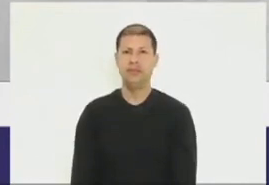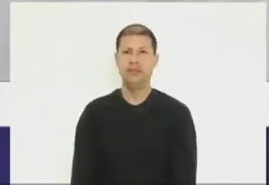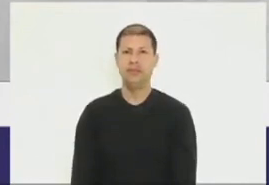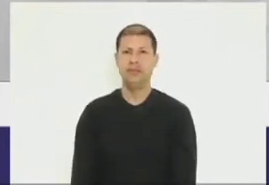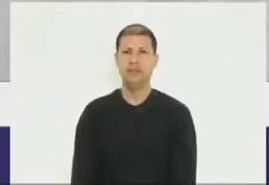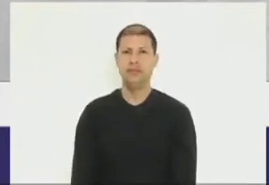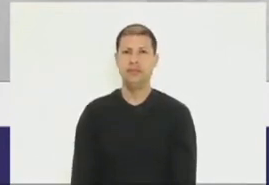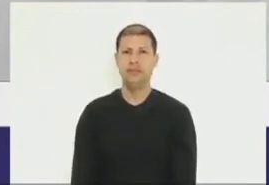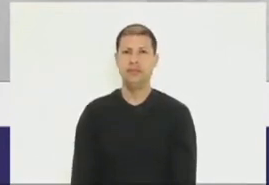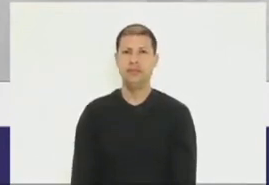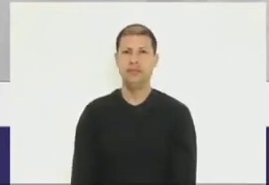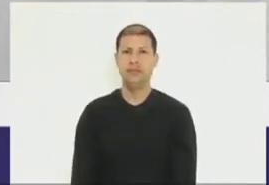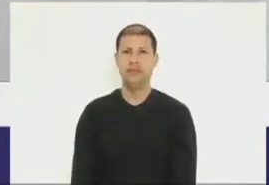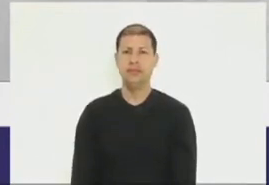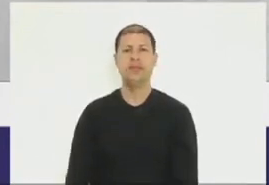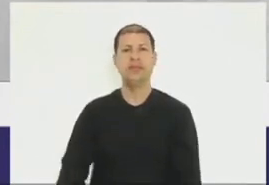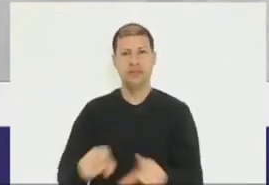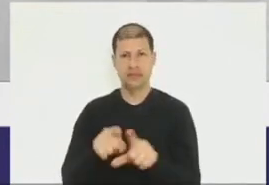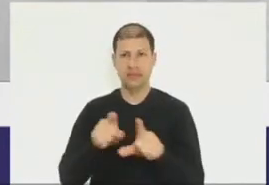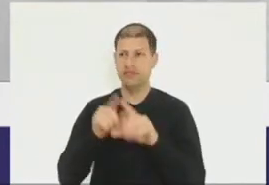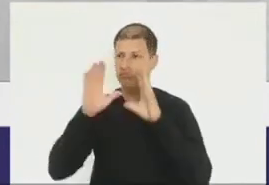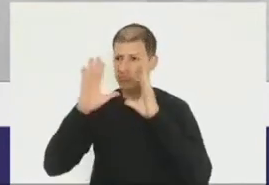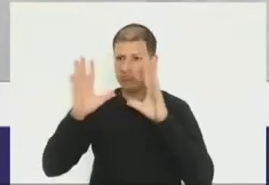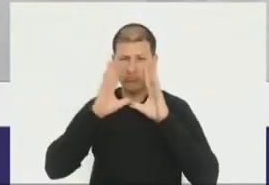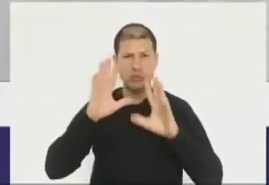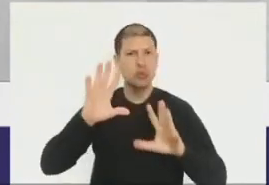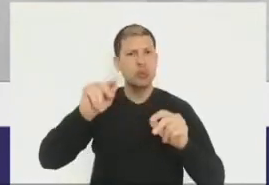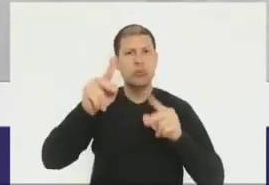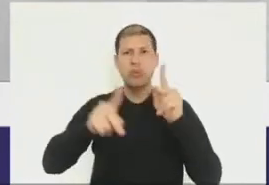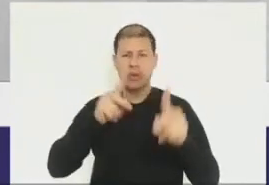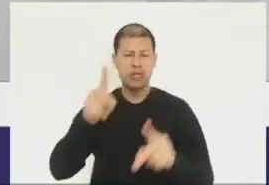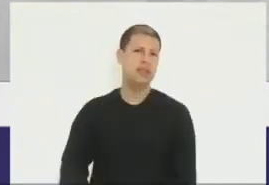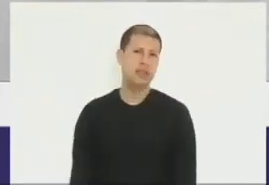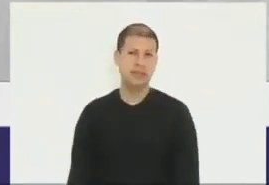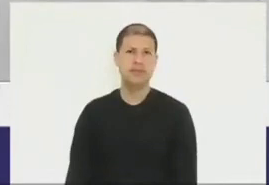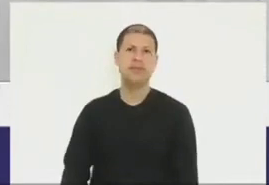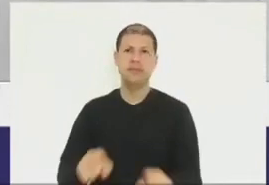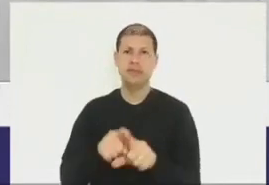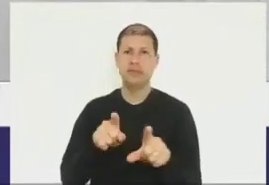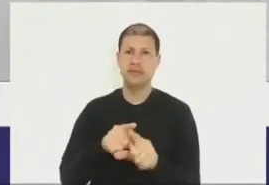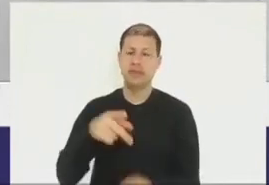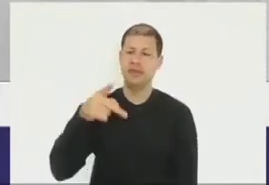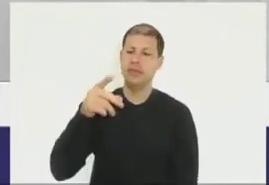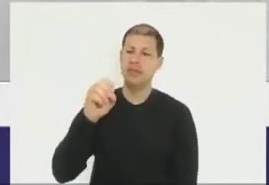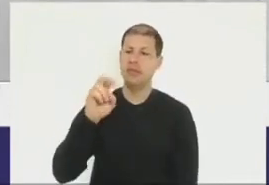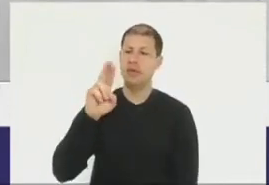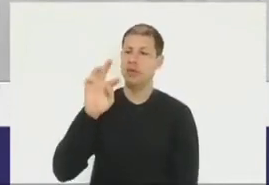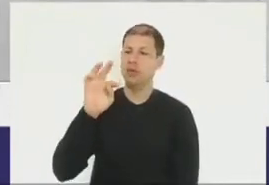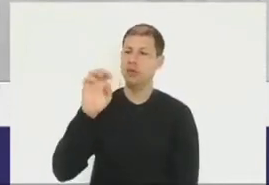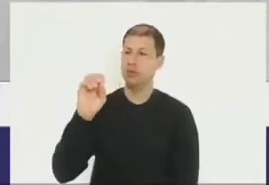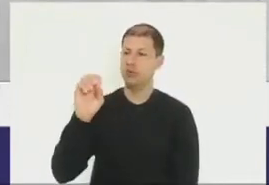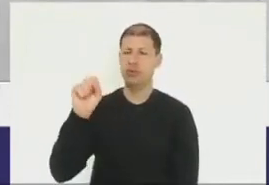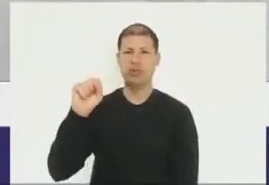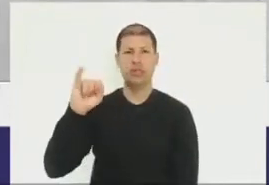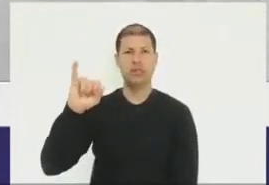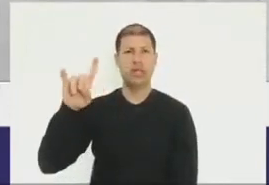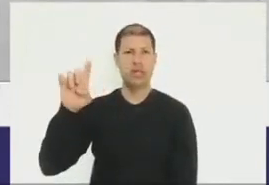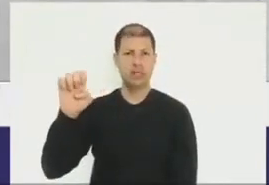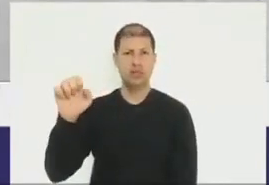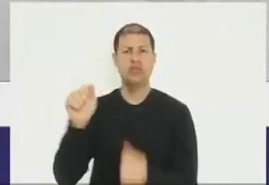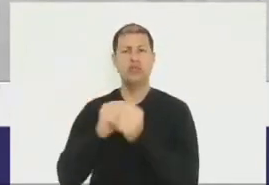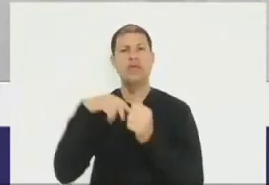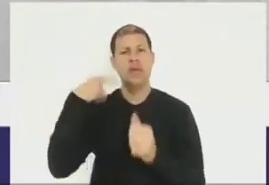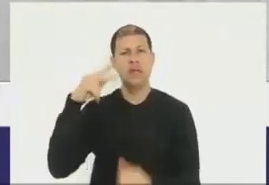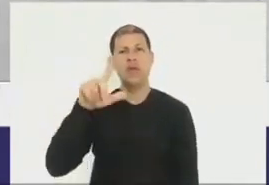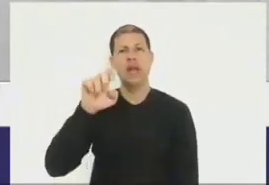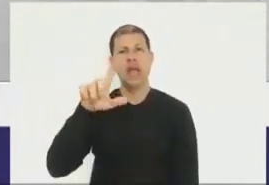e ouvindo a população. Também no Portside, foi solicitado, junto com o vereador Lelo, estava comigo